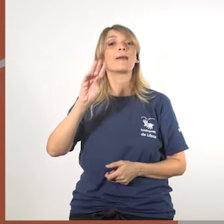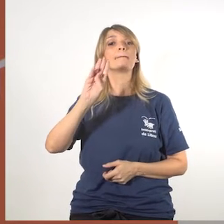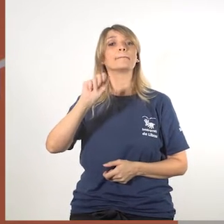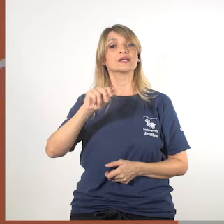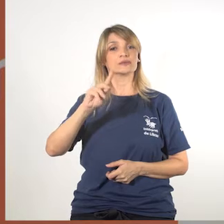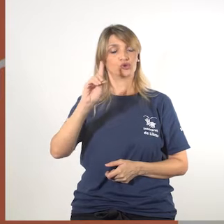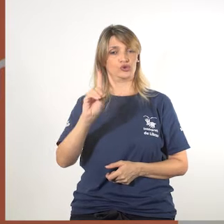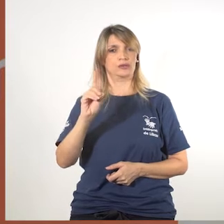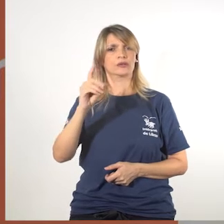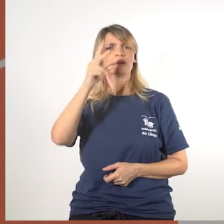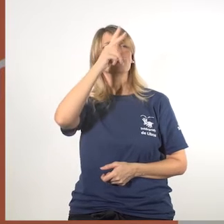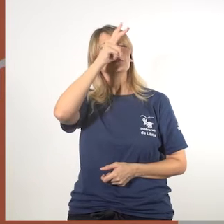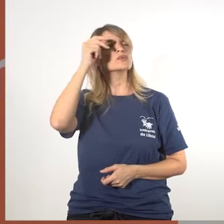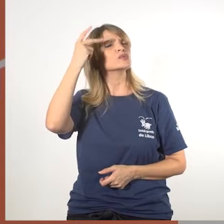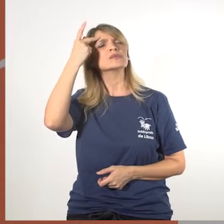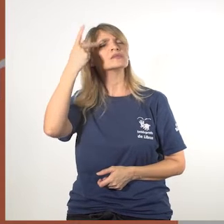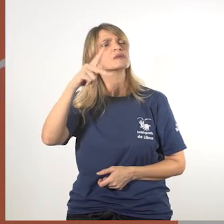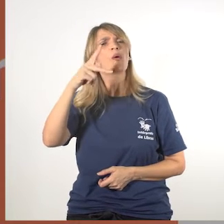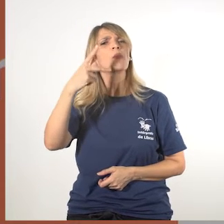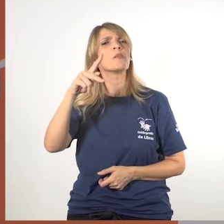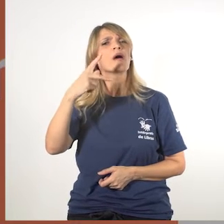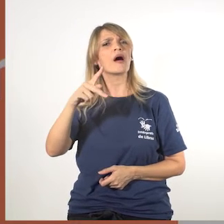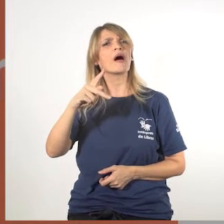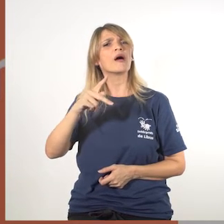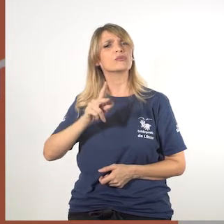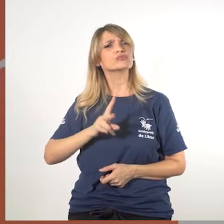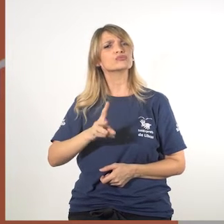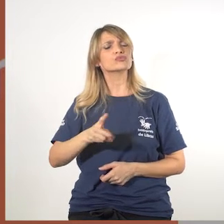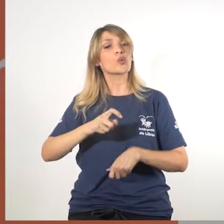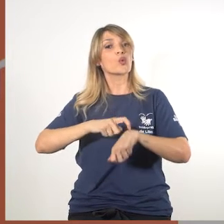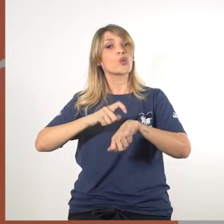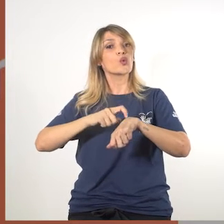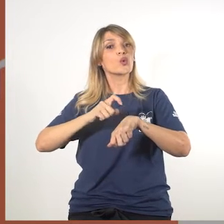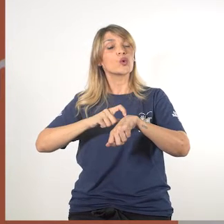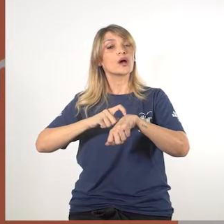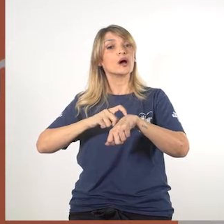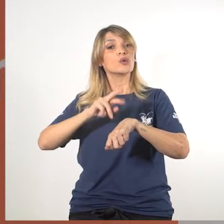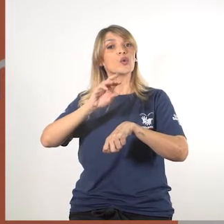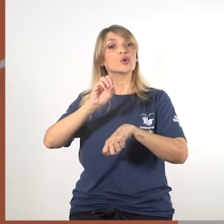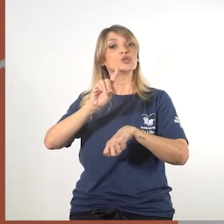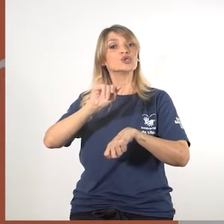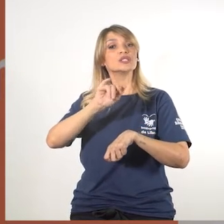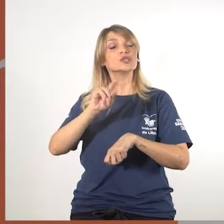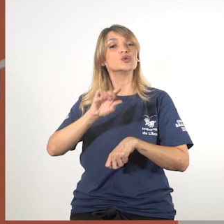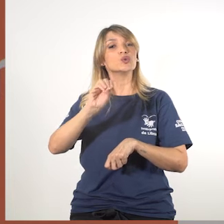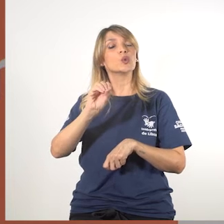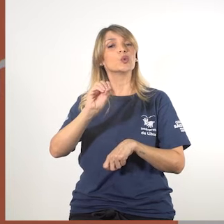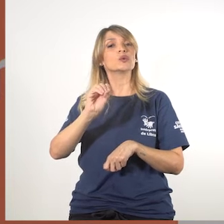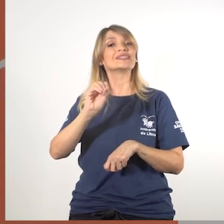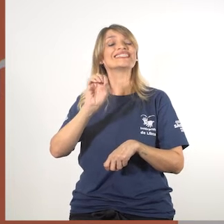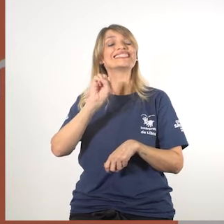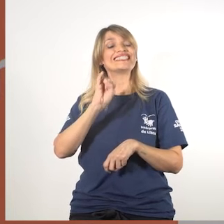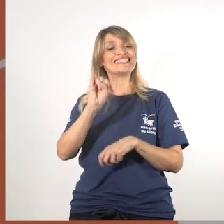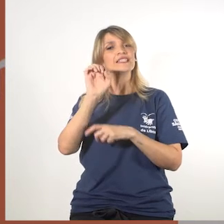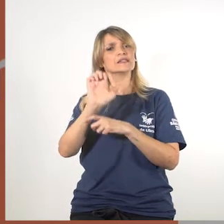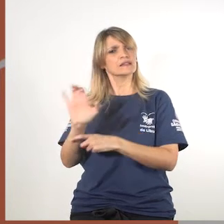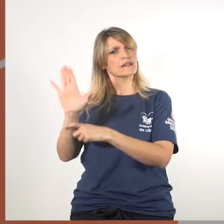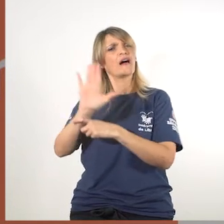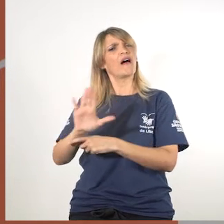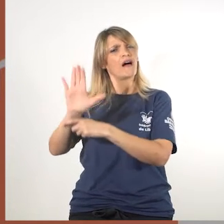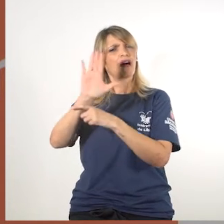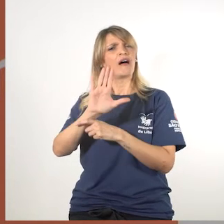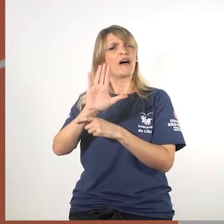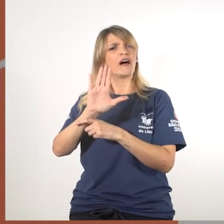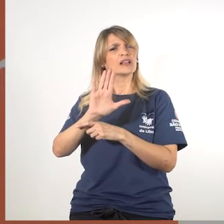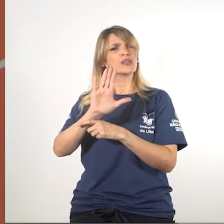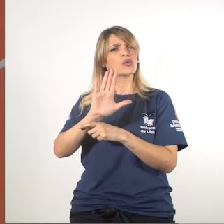A Prefeitura de São Paulo considera manter o novo horário de rodízio mesmo se o Estado sair da fase emergencial no próximo